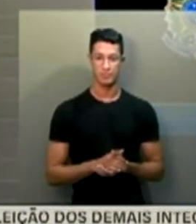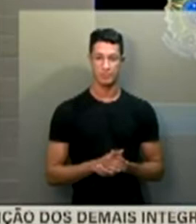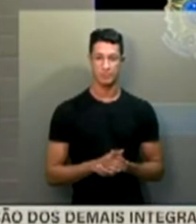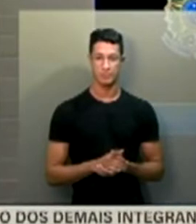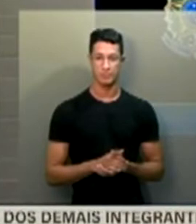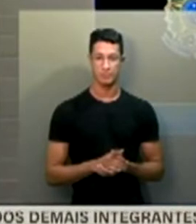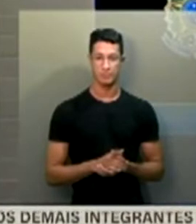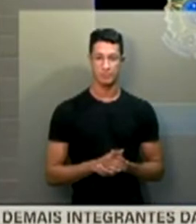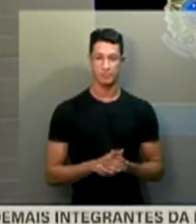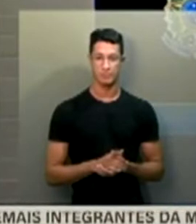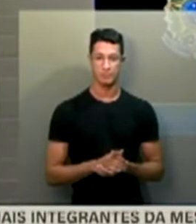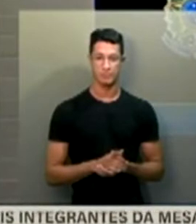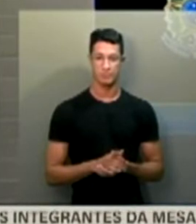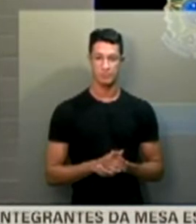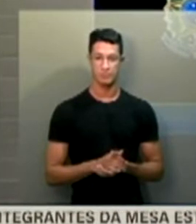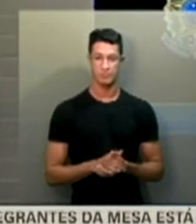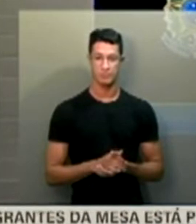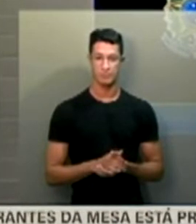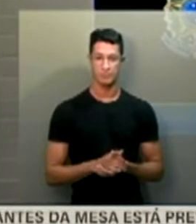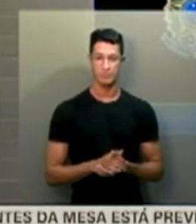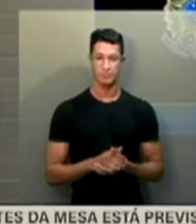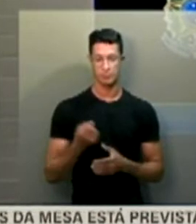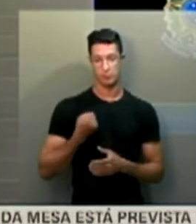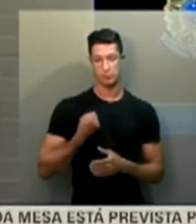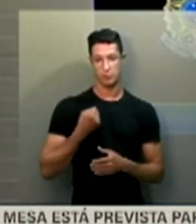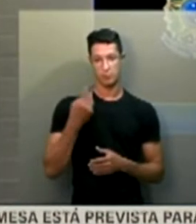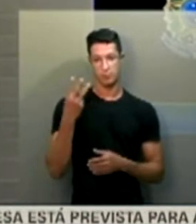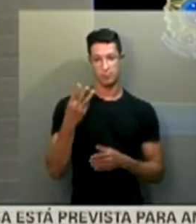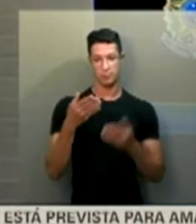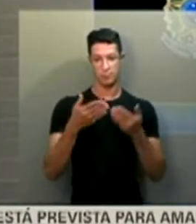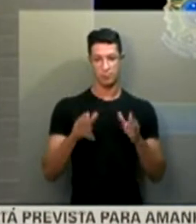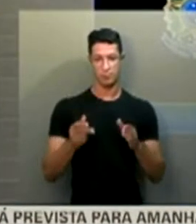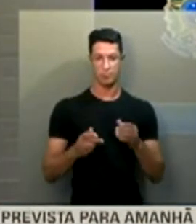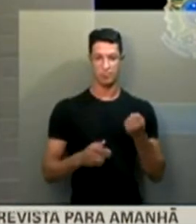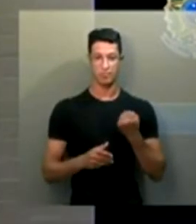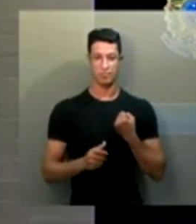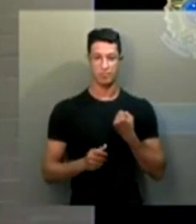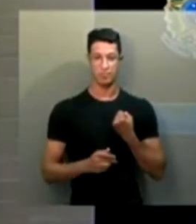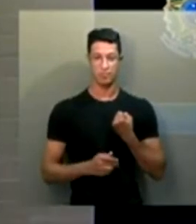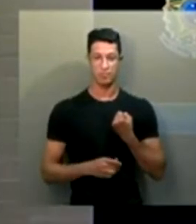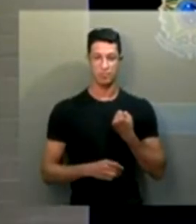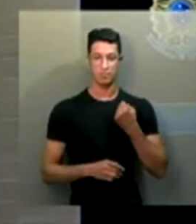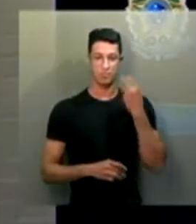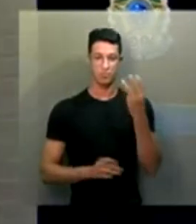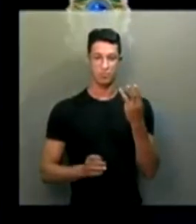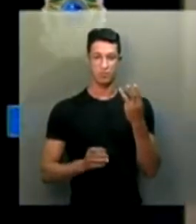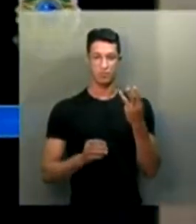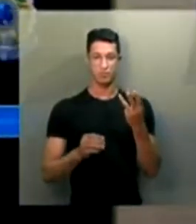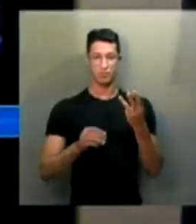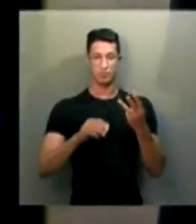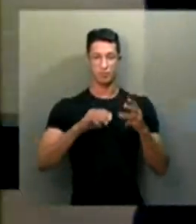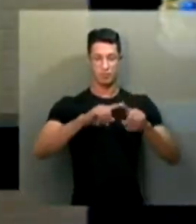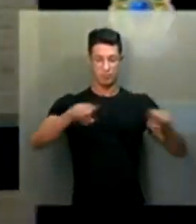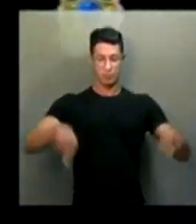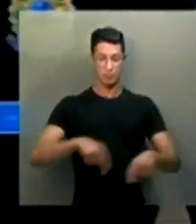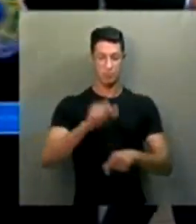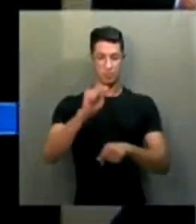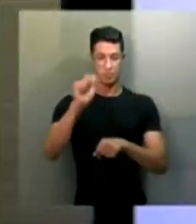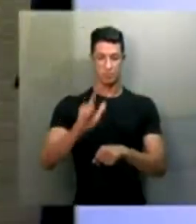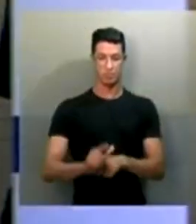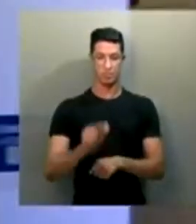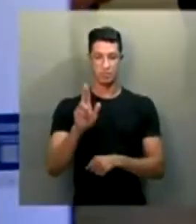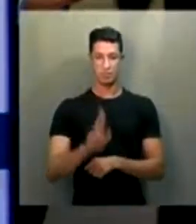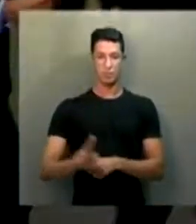Qual é essa? Essa é a urna número 3. Estava na urna número 3, que estava no Salão Azul.